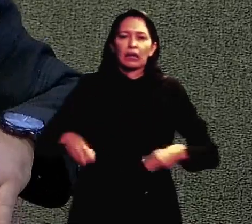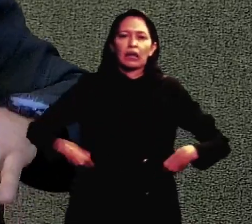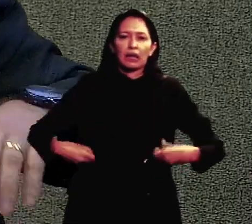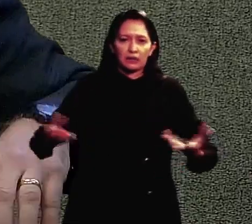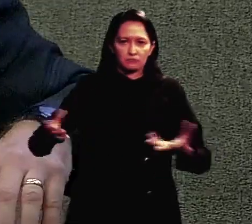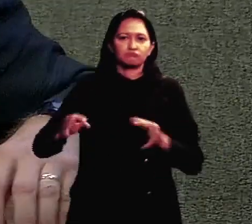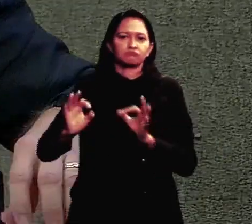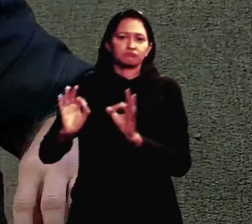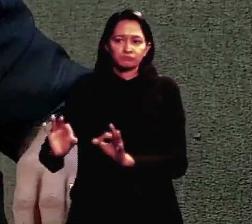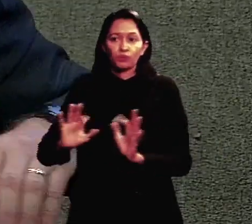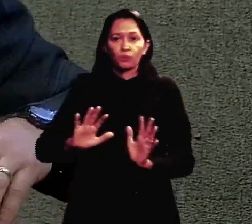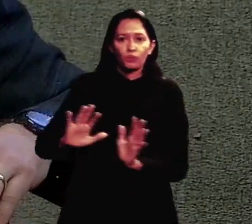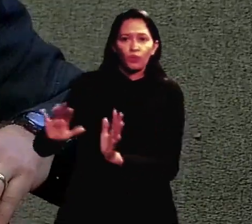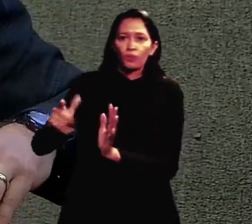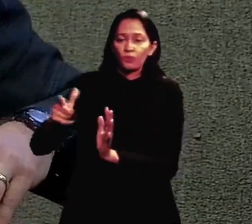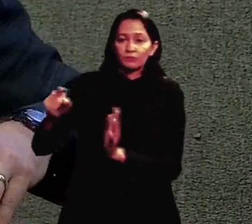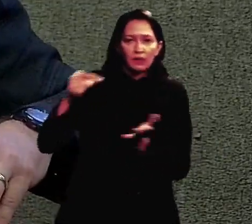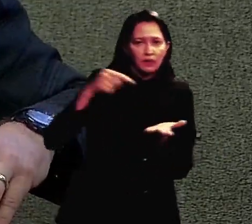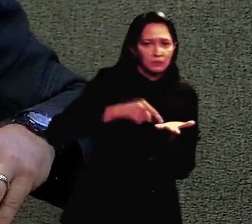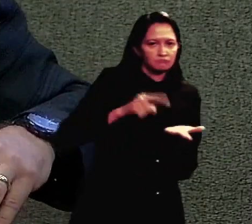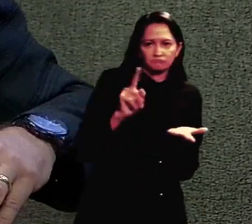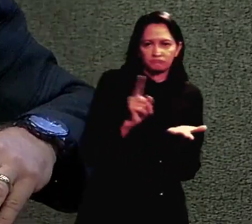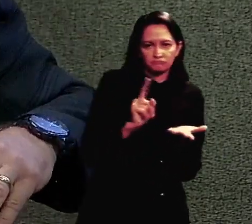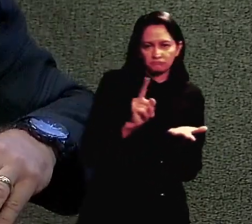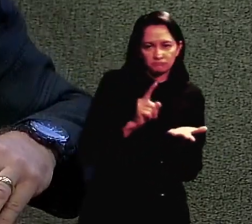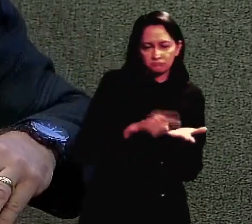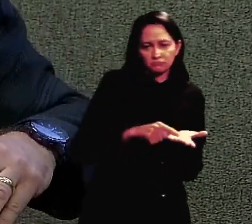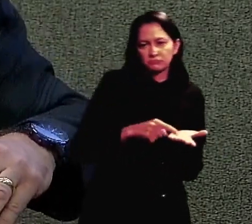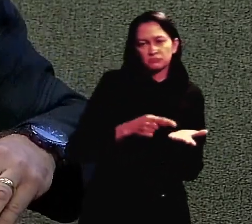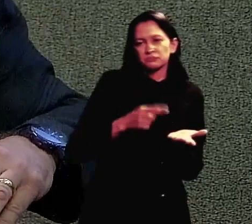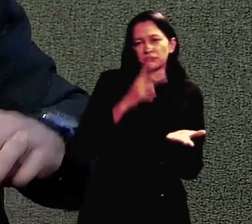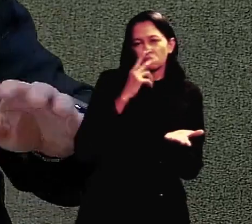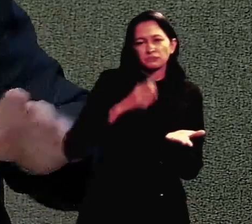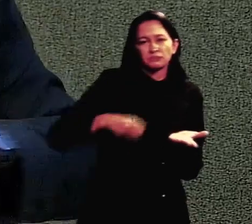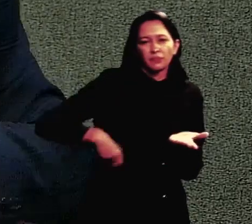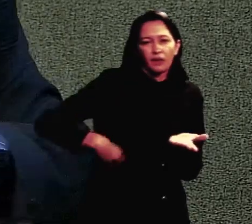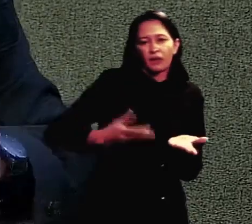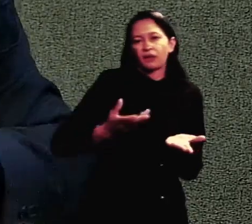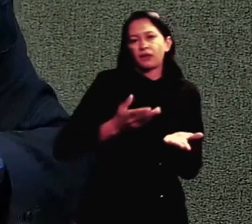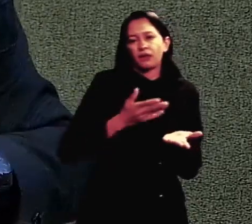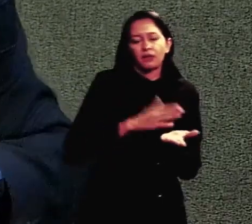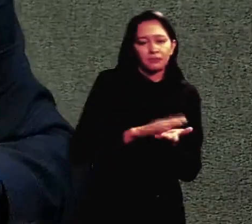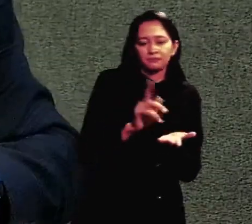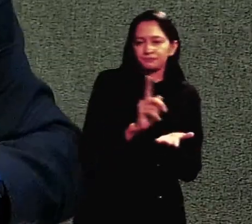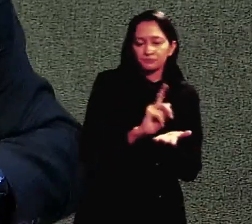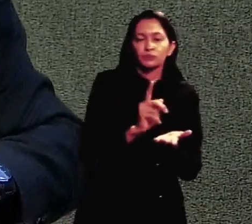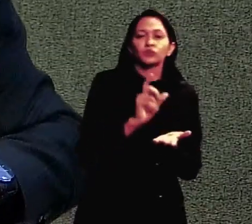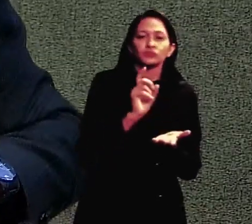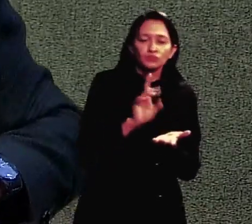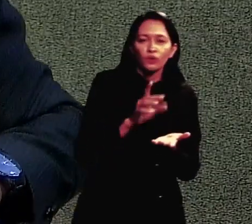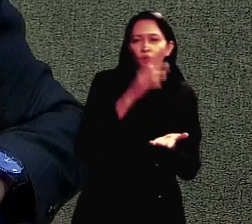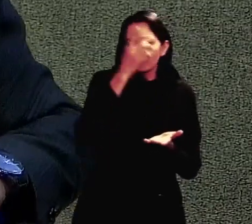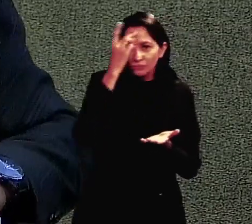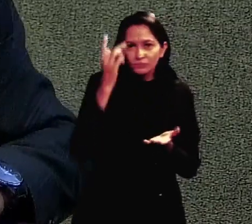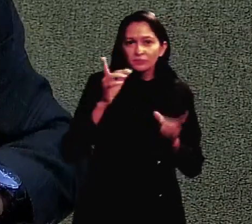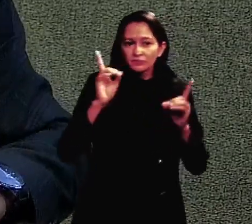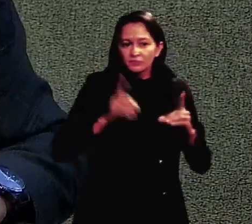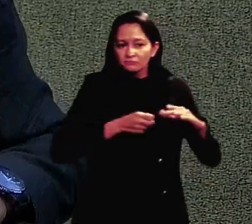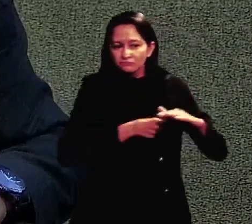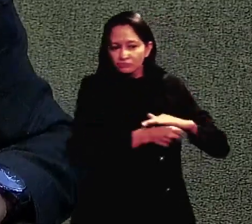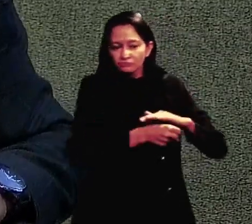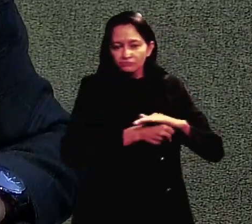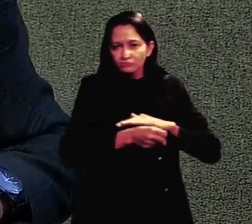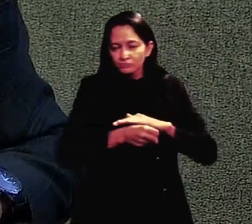né, para o Legislativo nem para o Executivo, tão somente vai alojando essas pessoas de acordo com